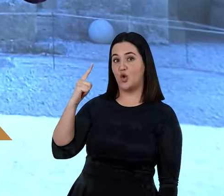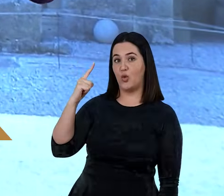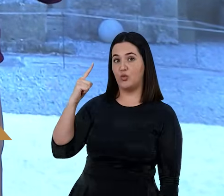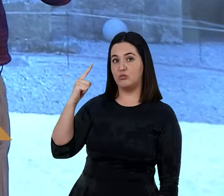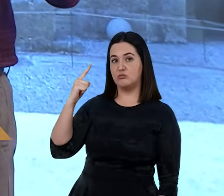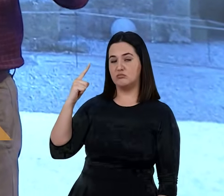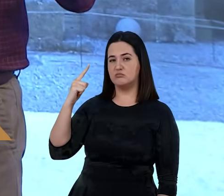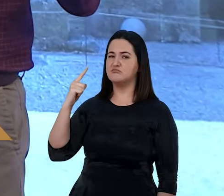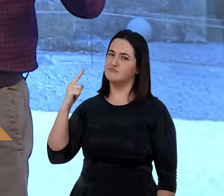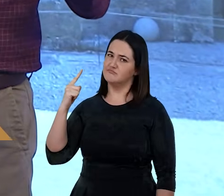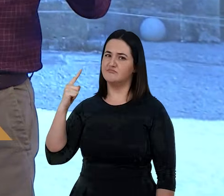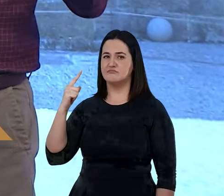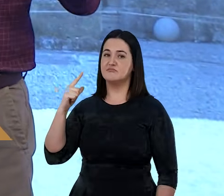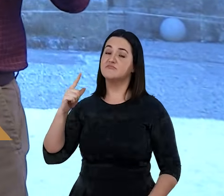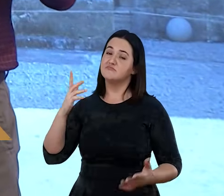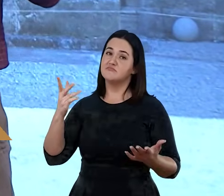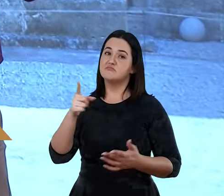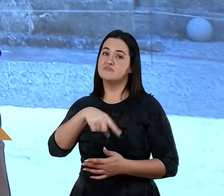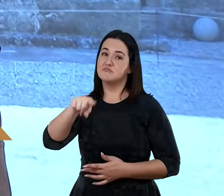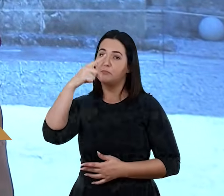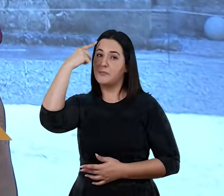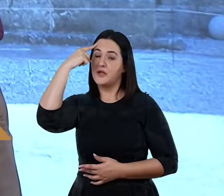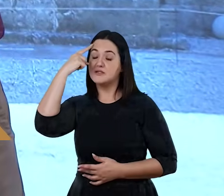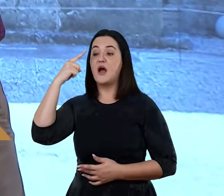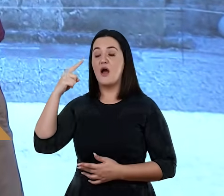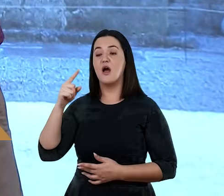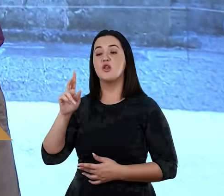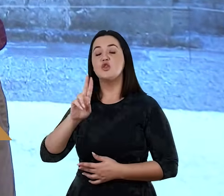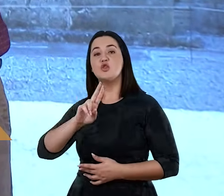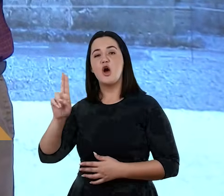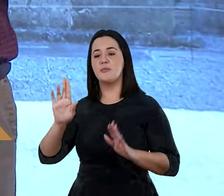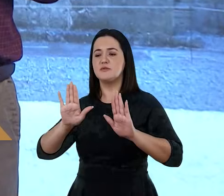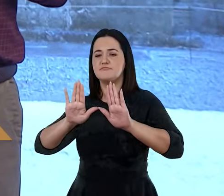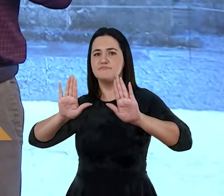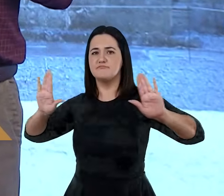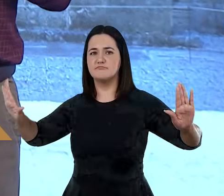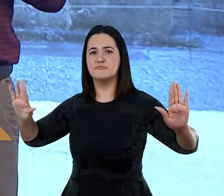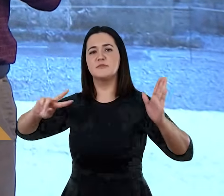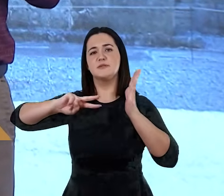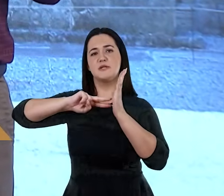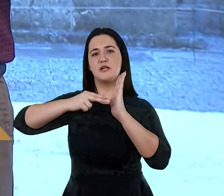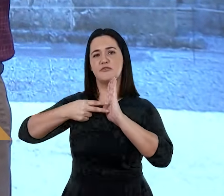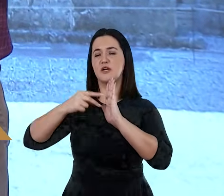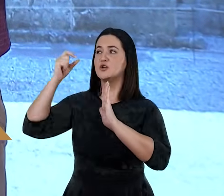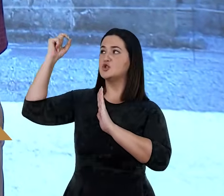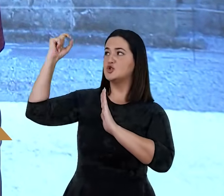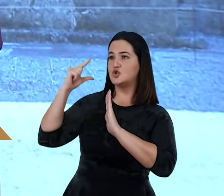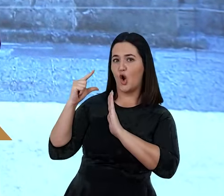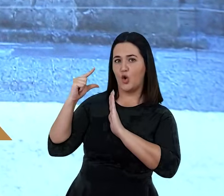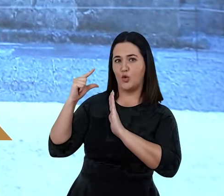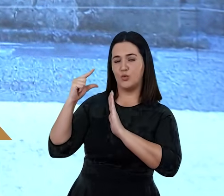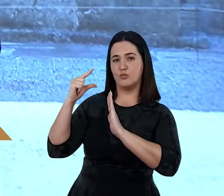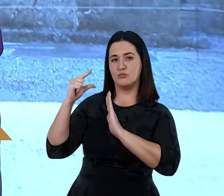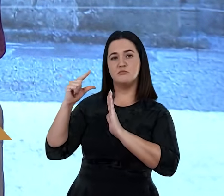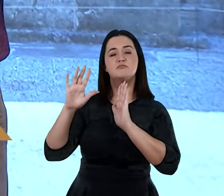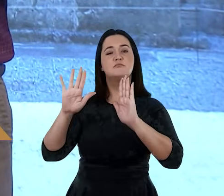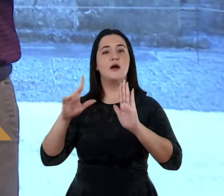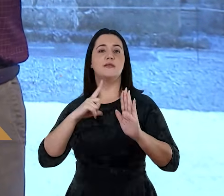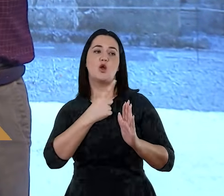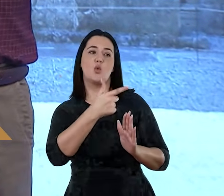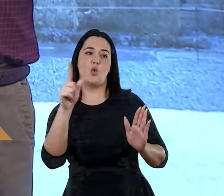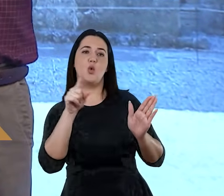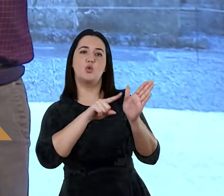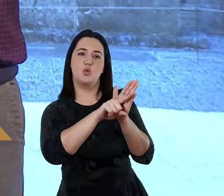sol. Se assim for o caso, então, provavelmente, Sansão significasse algo como o pequeno sol.